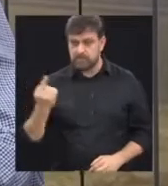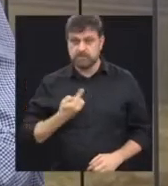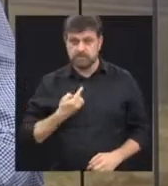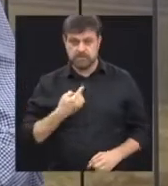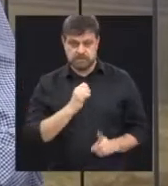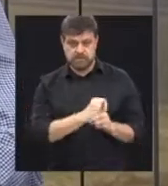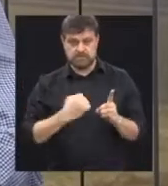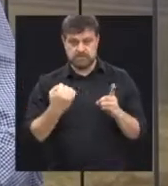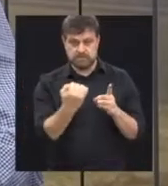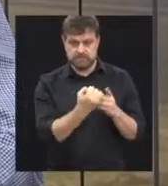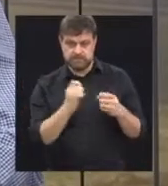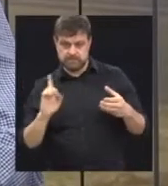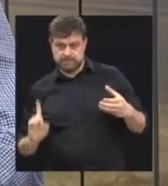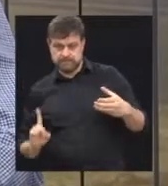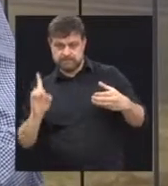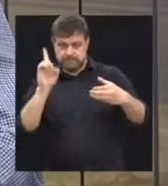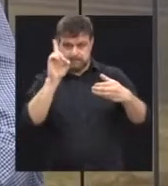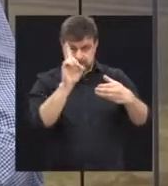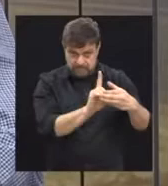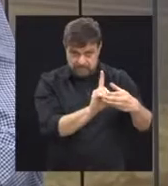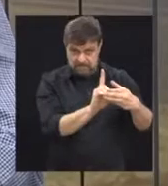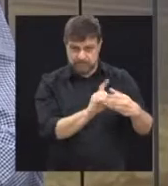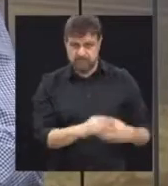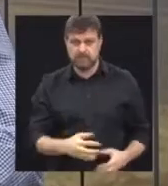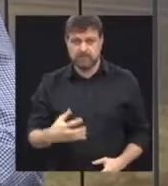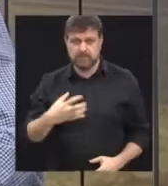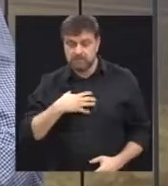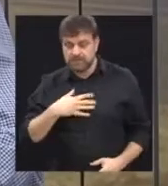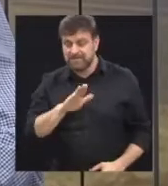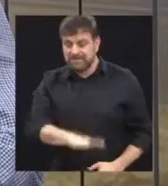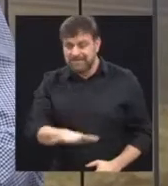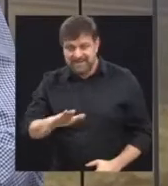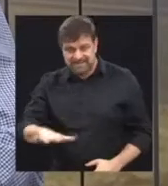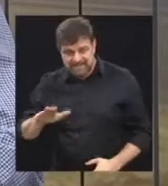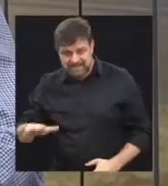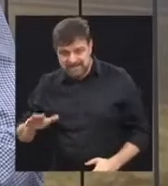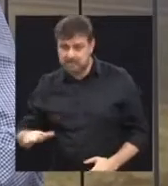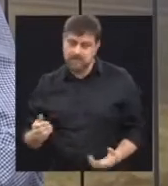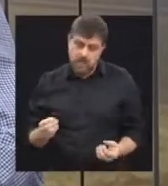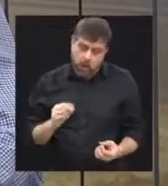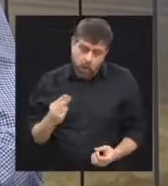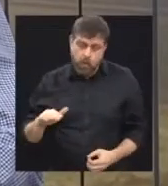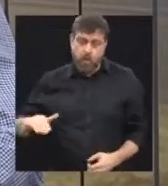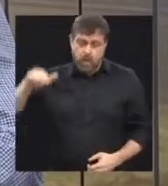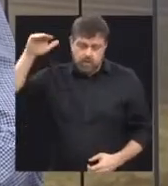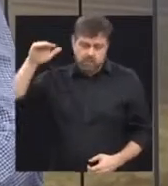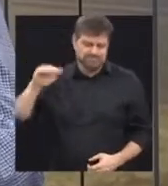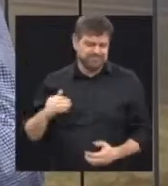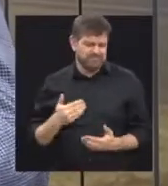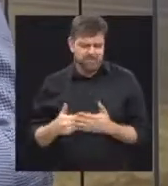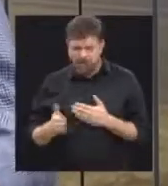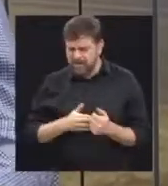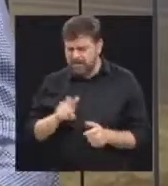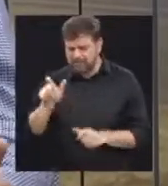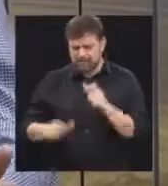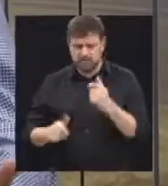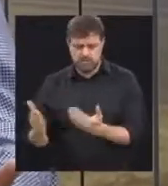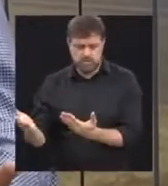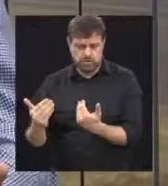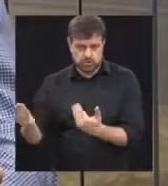inserção. Inserção de uma maneira, da inserção da criança, do adulto, do jovem, de uma